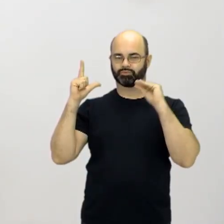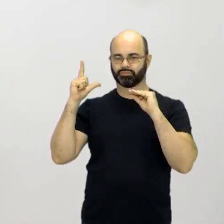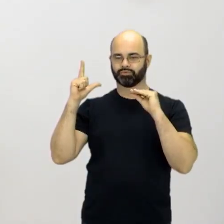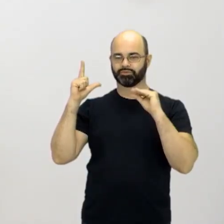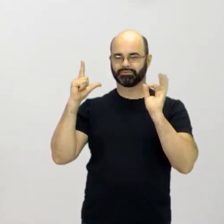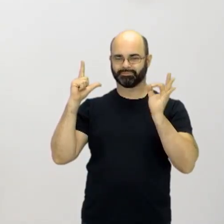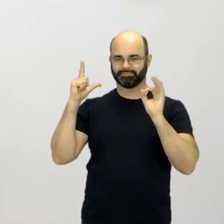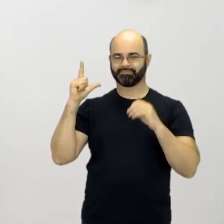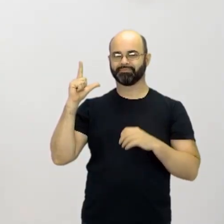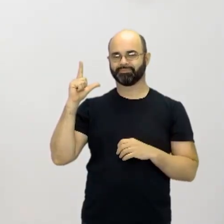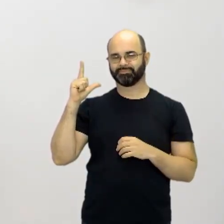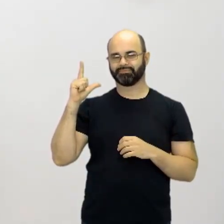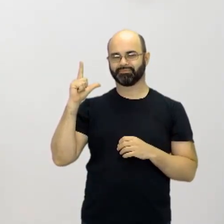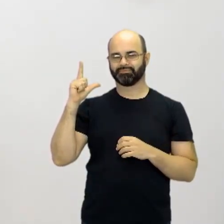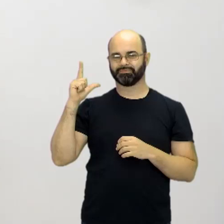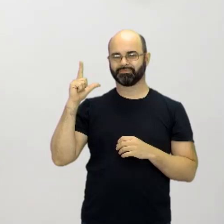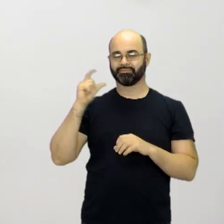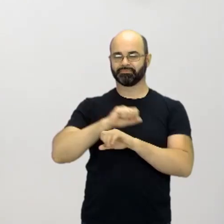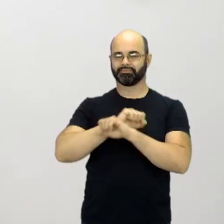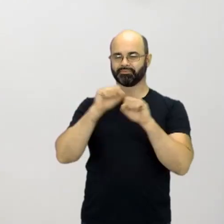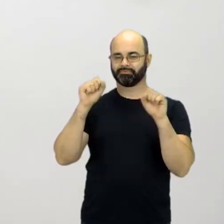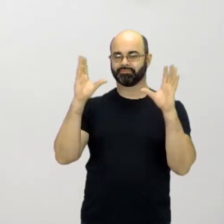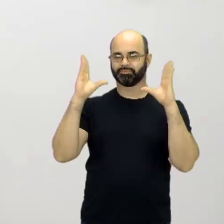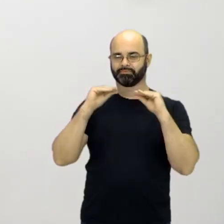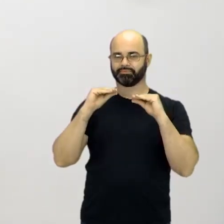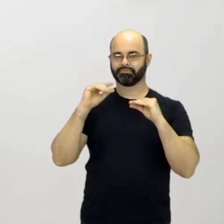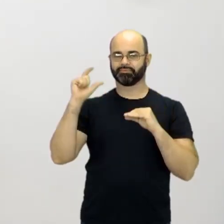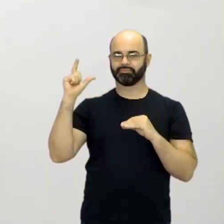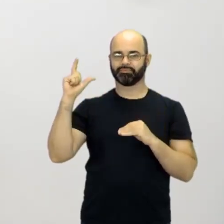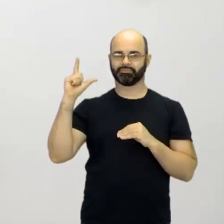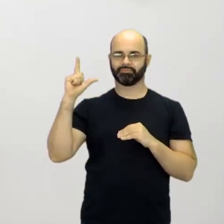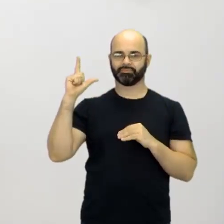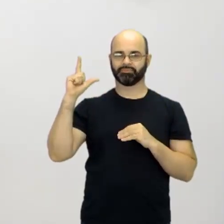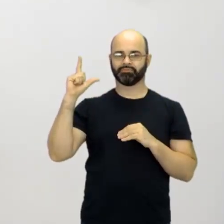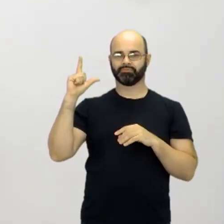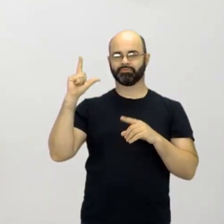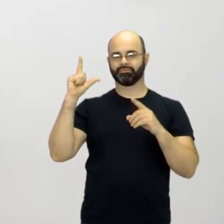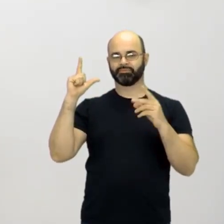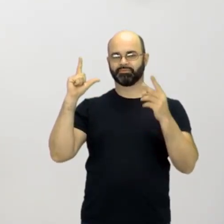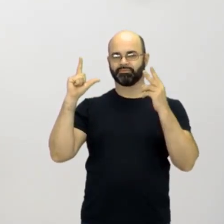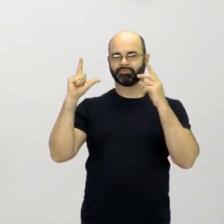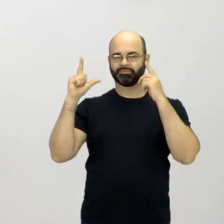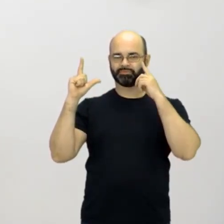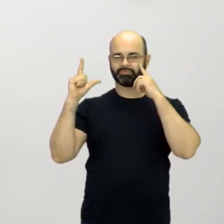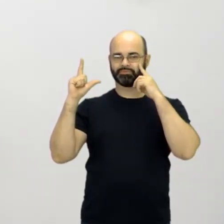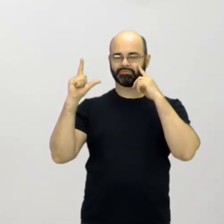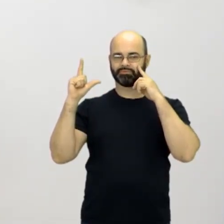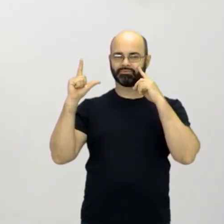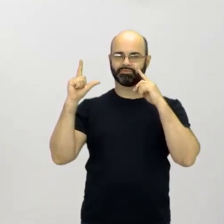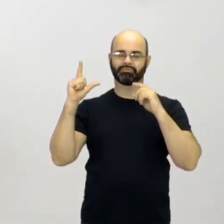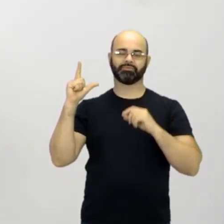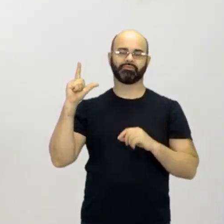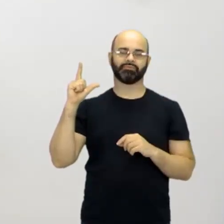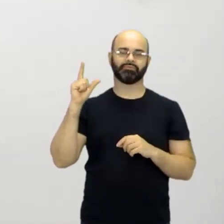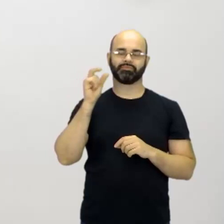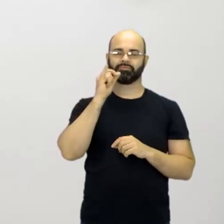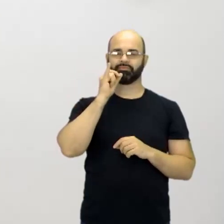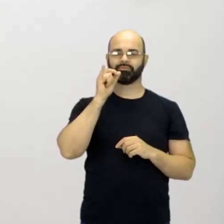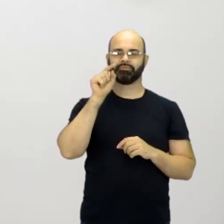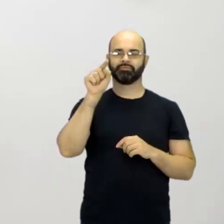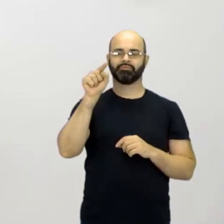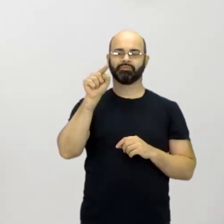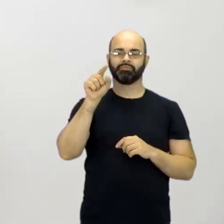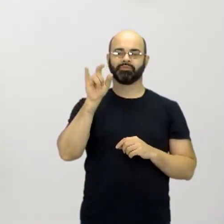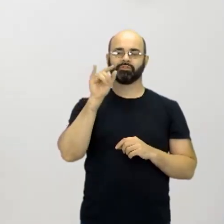noite certo dia e noite ou então para você que está olhando para mim agora aí ó se você está olhando